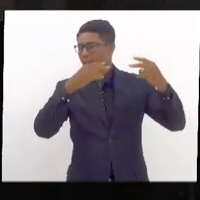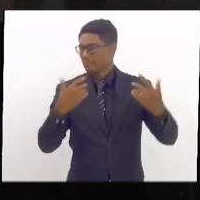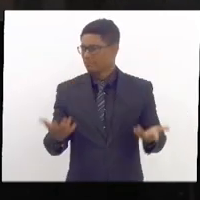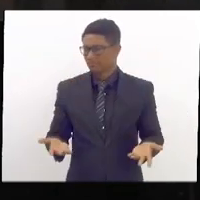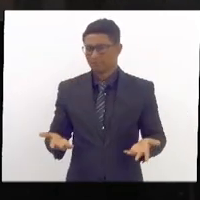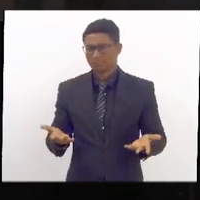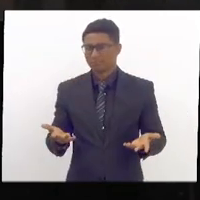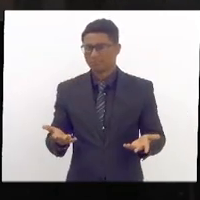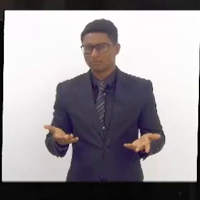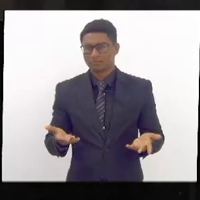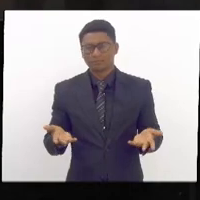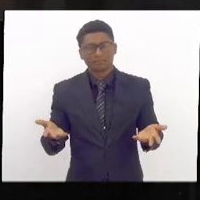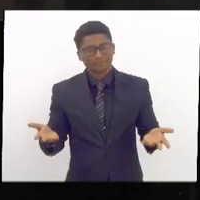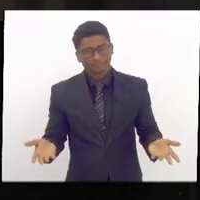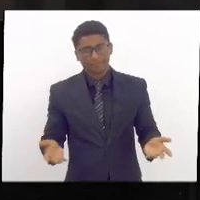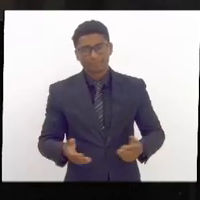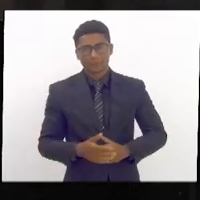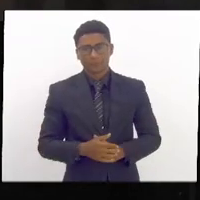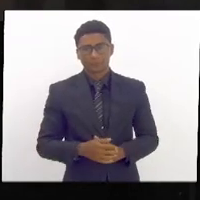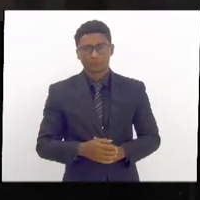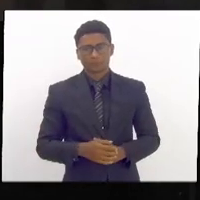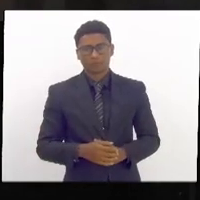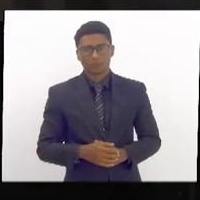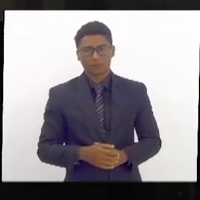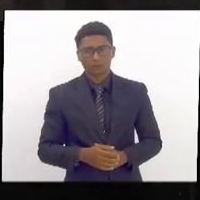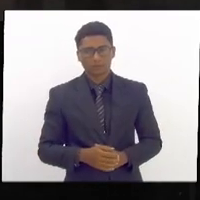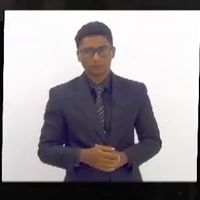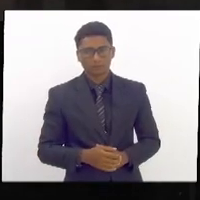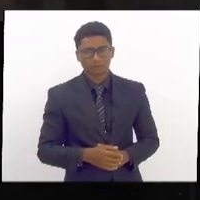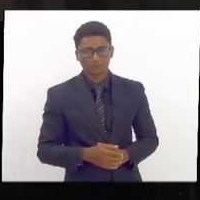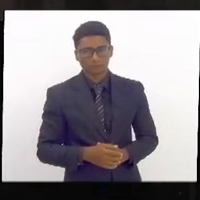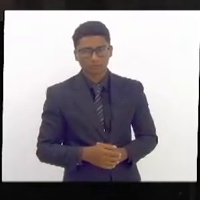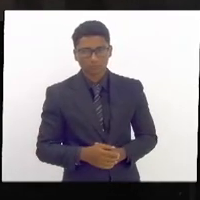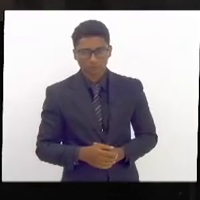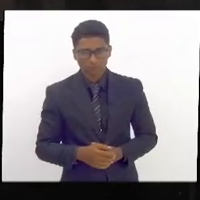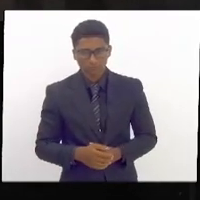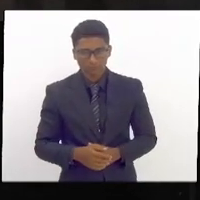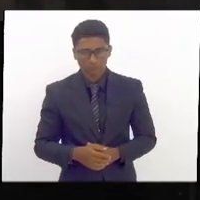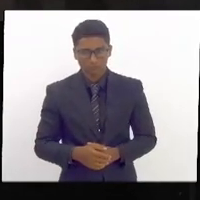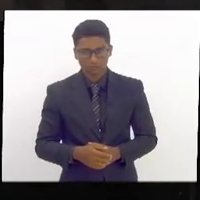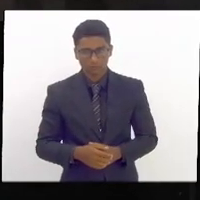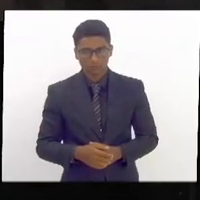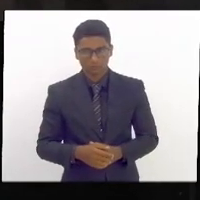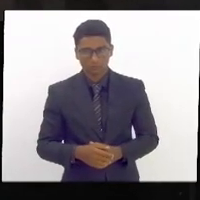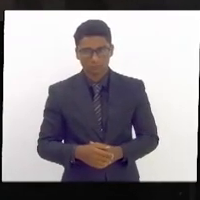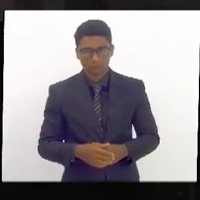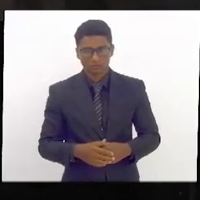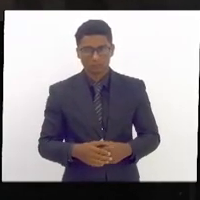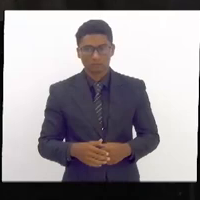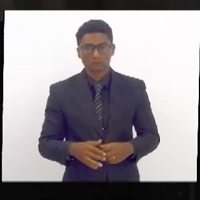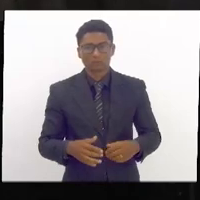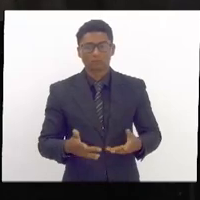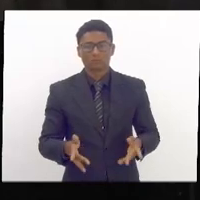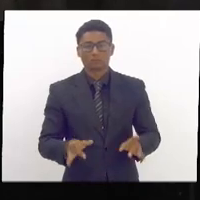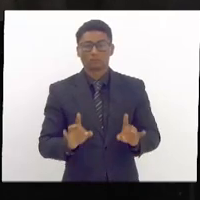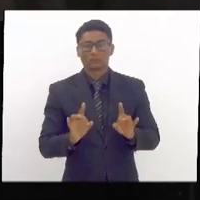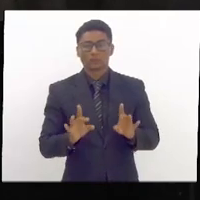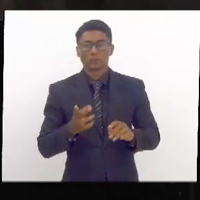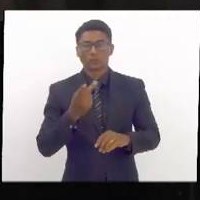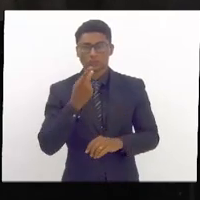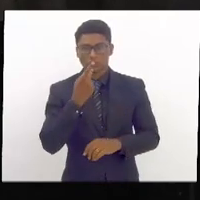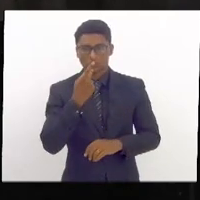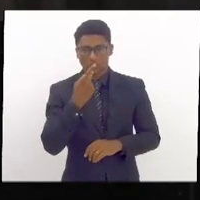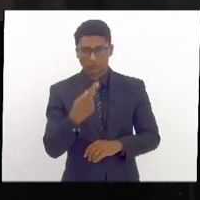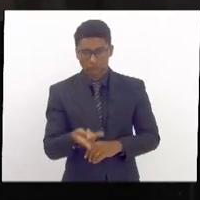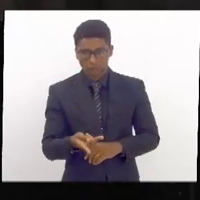não preciso justificar de forma alguma. Eu quero apenas pontuar